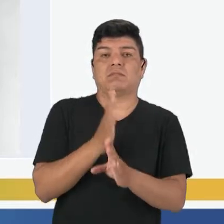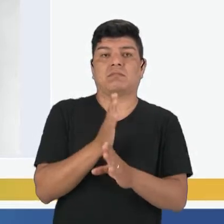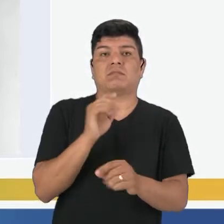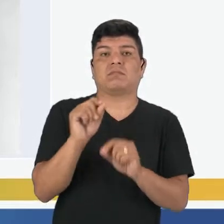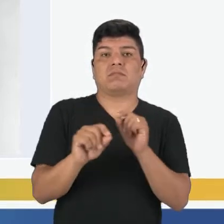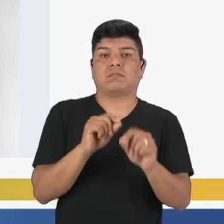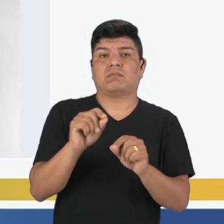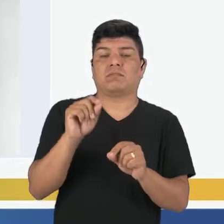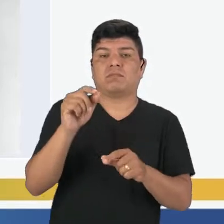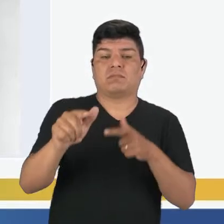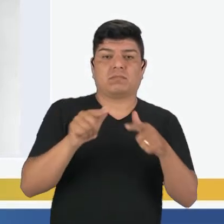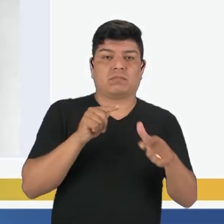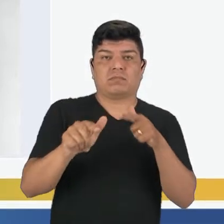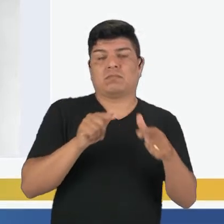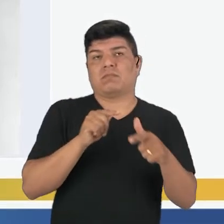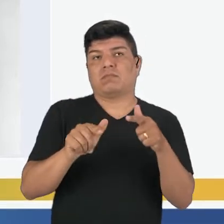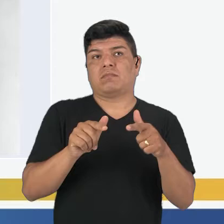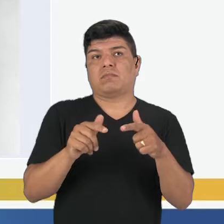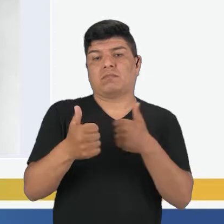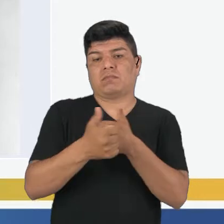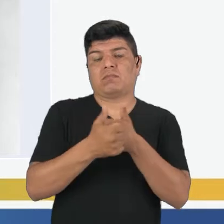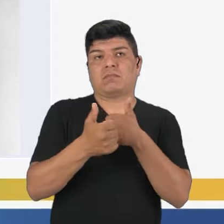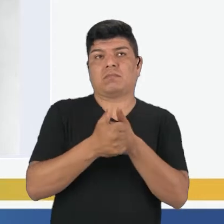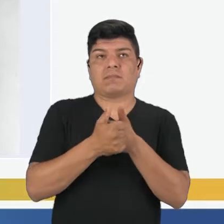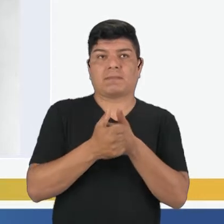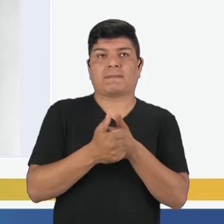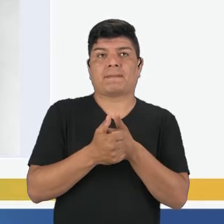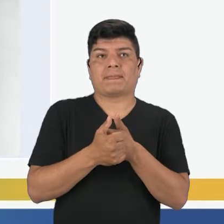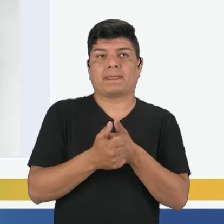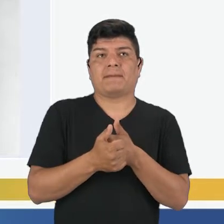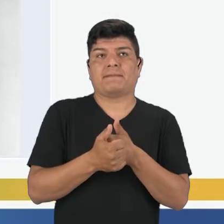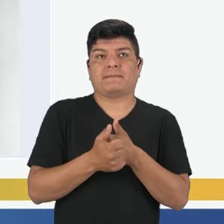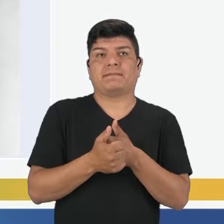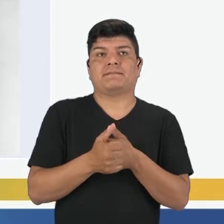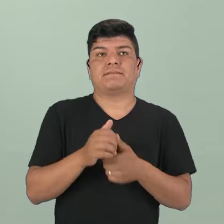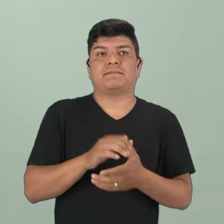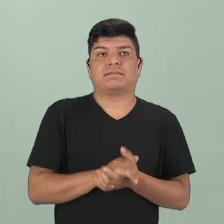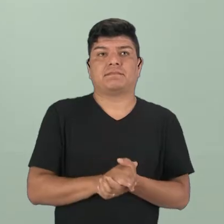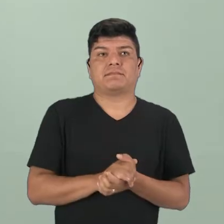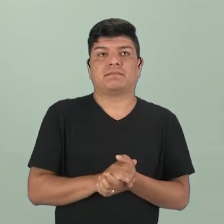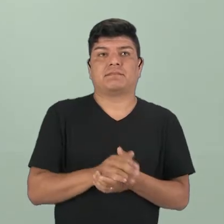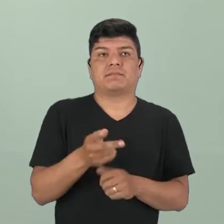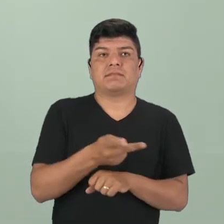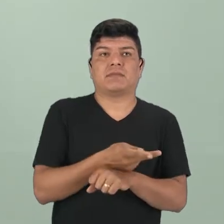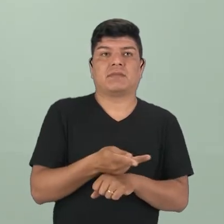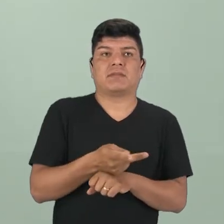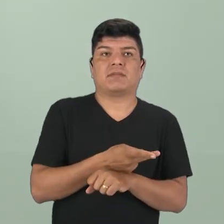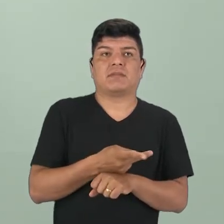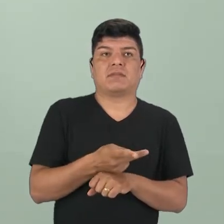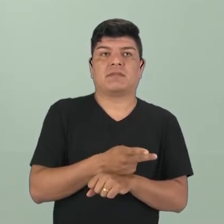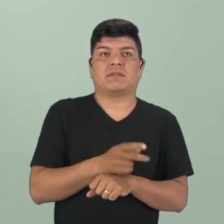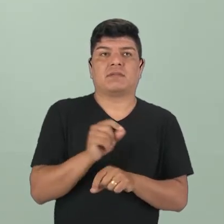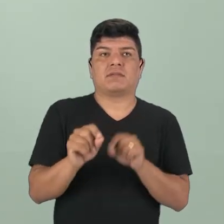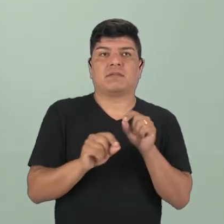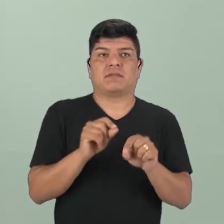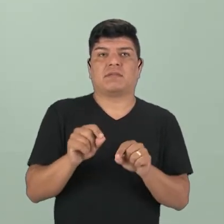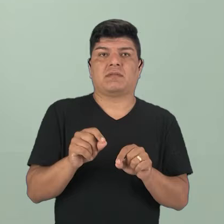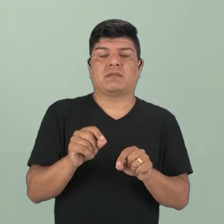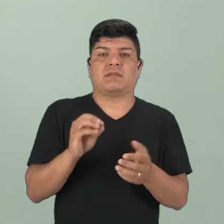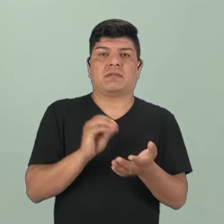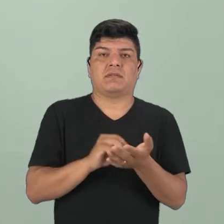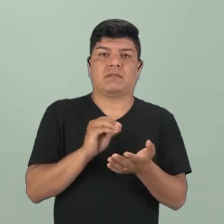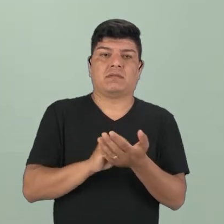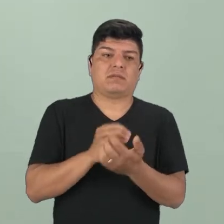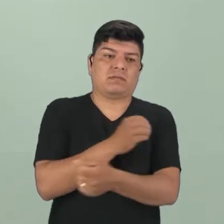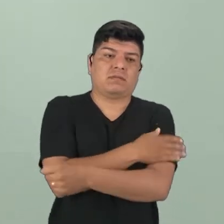para trabalhar essa aproximação, trabalhar e procurar desfazer a intolerância